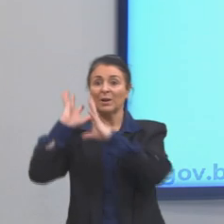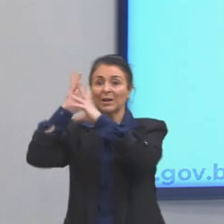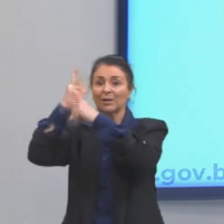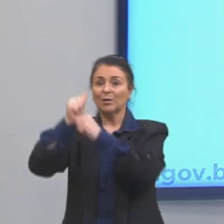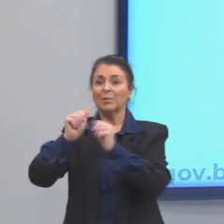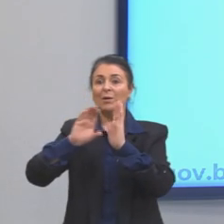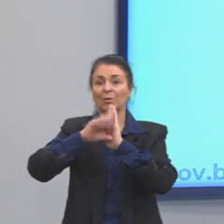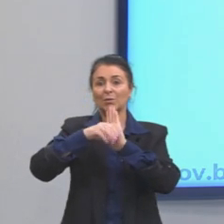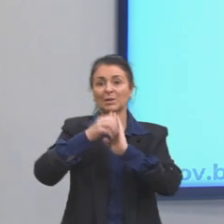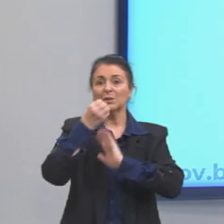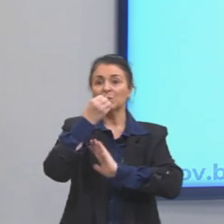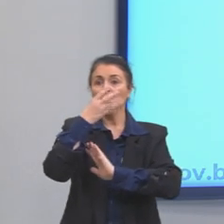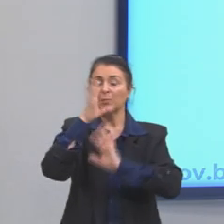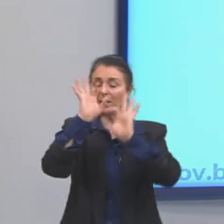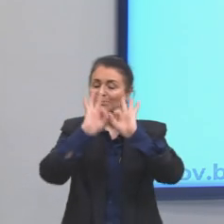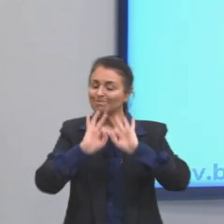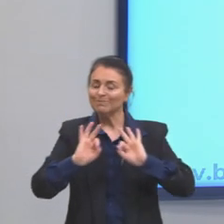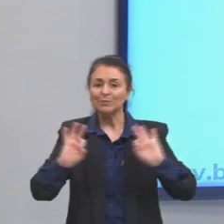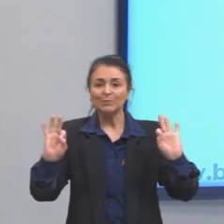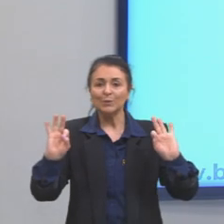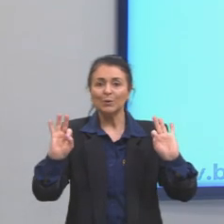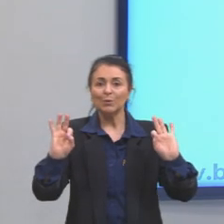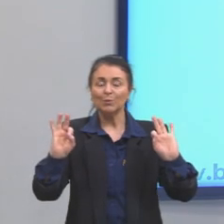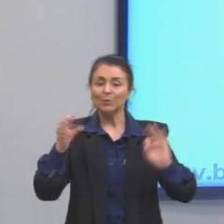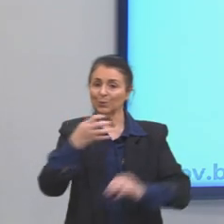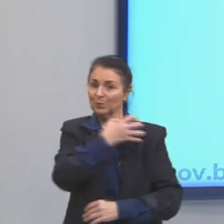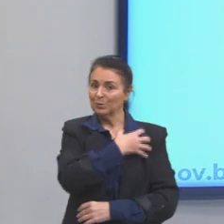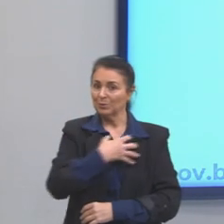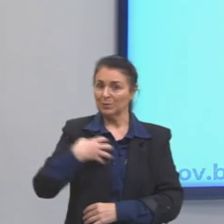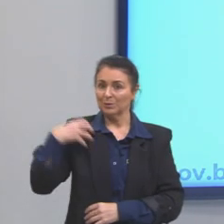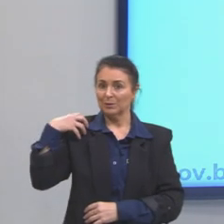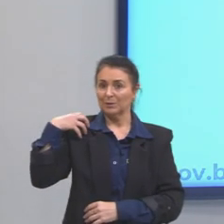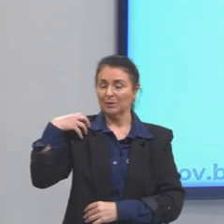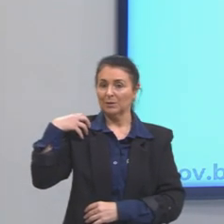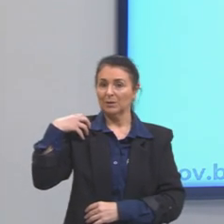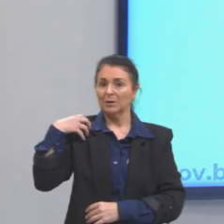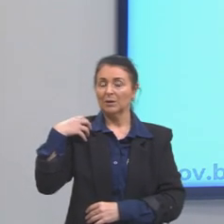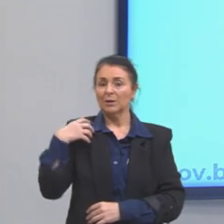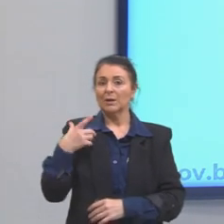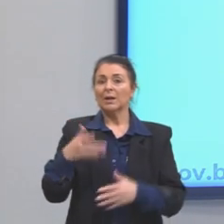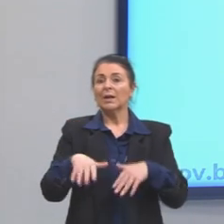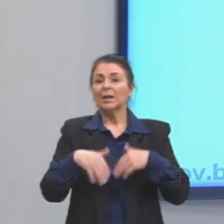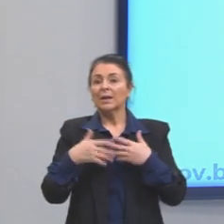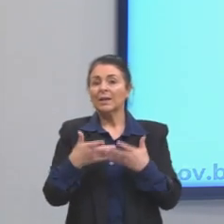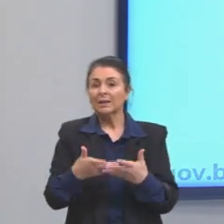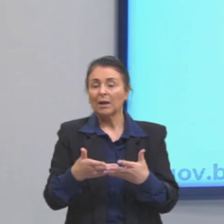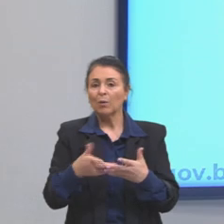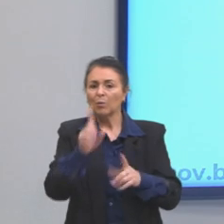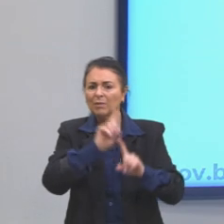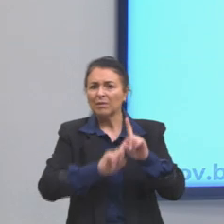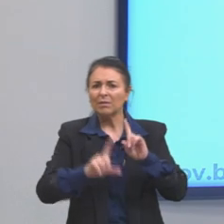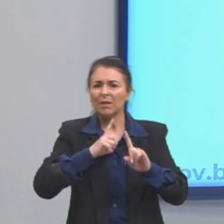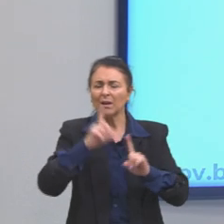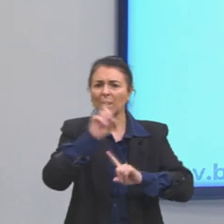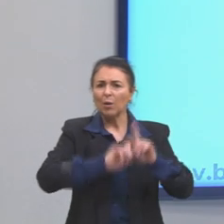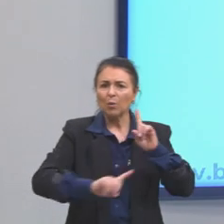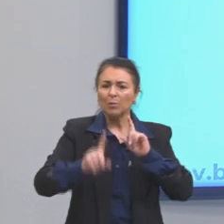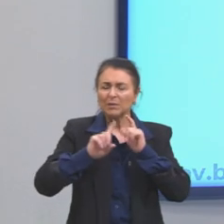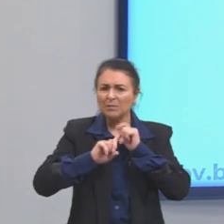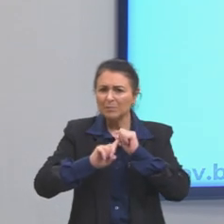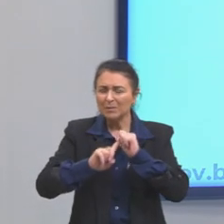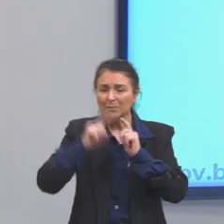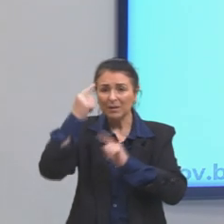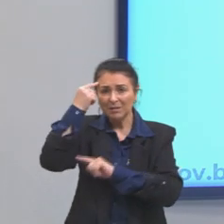do bem comum de Aristóteles certo ah está então turma algumas das principais